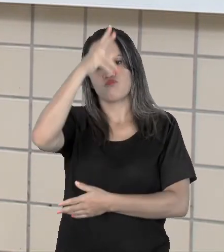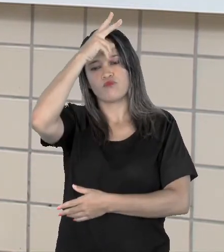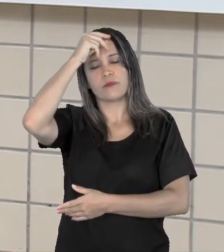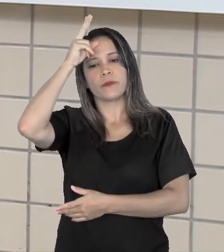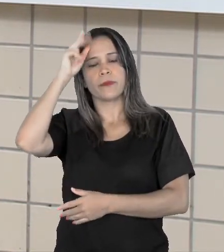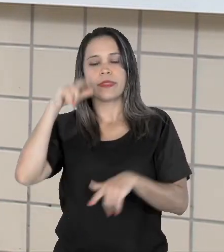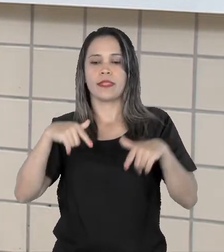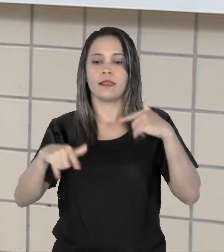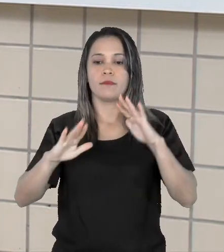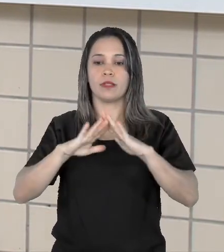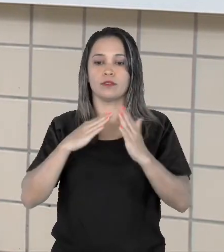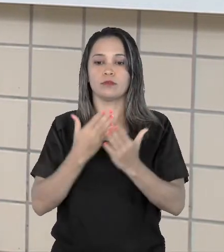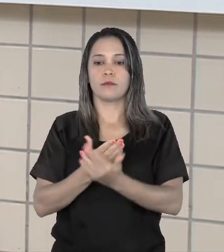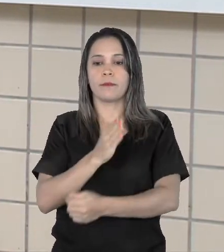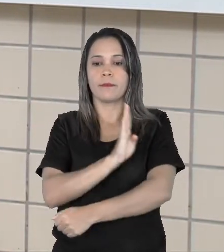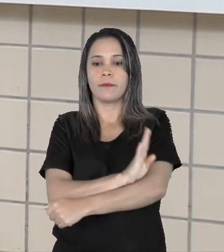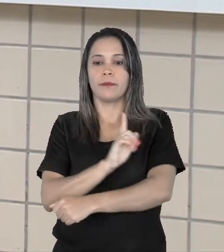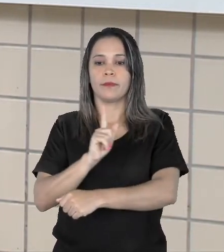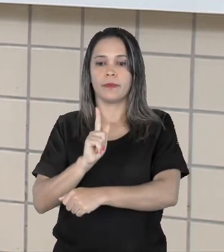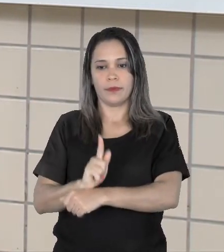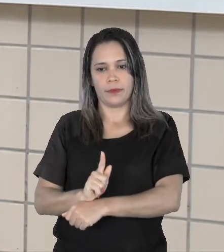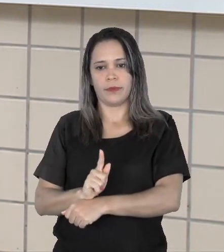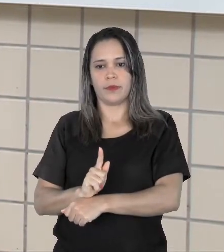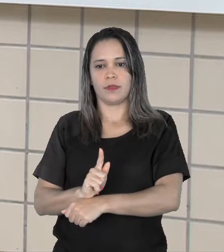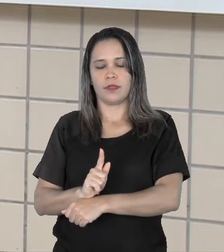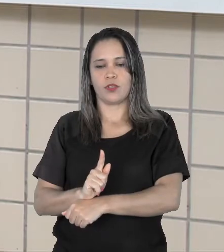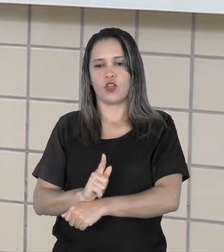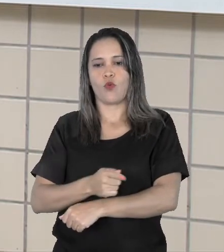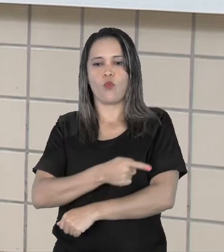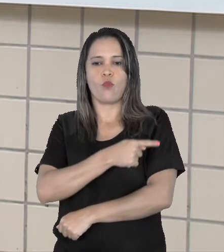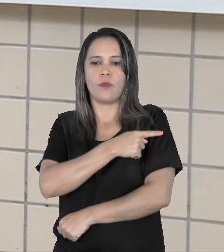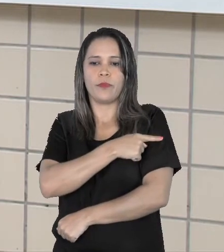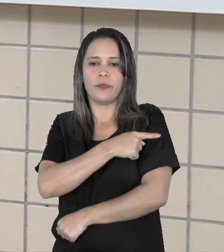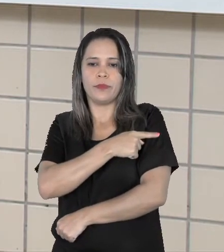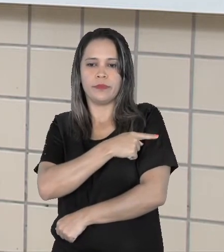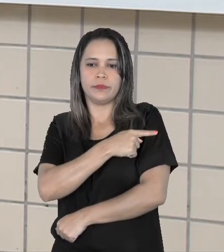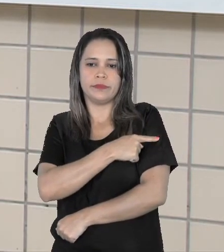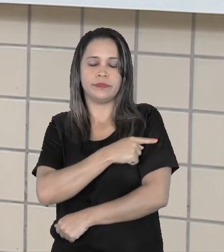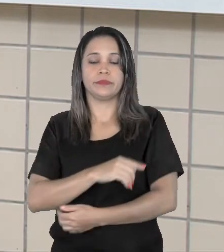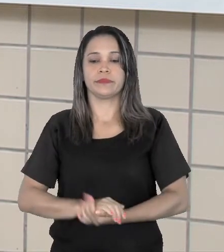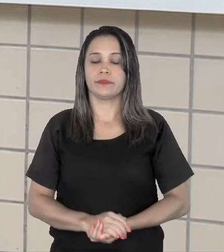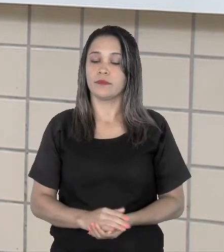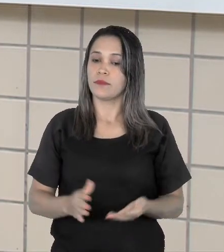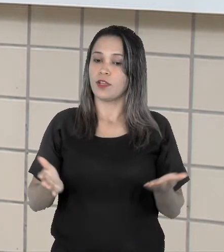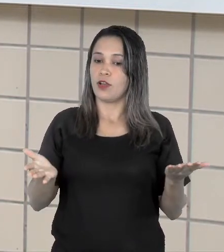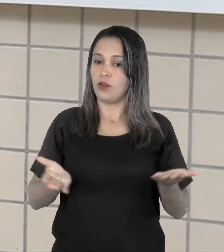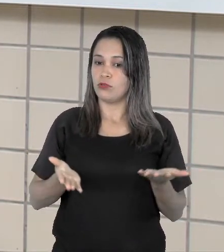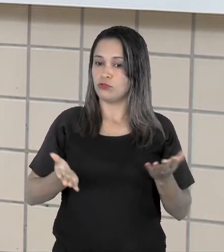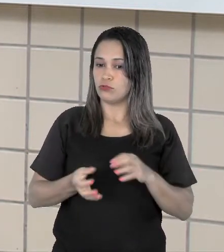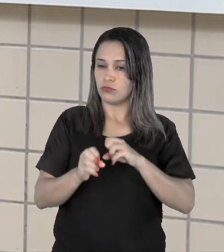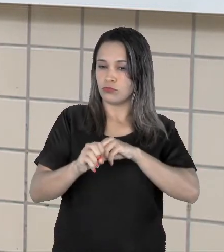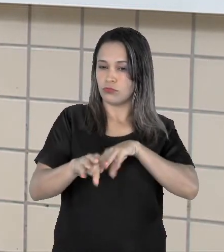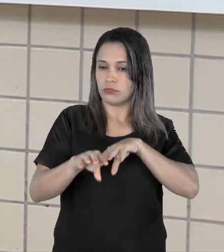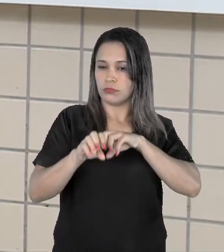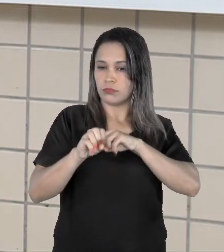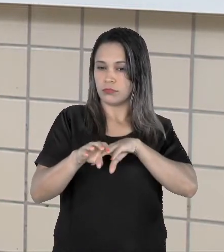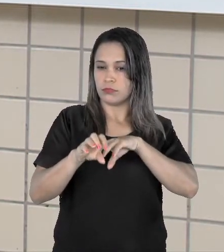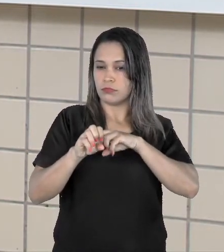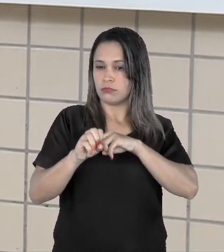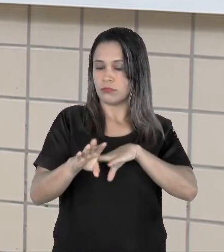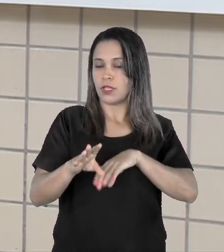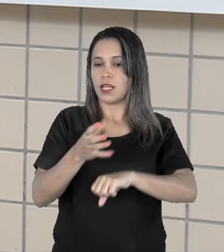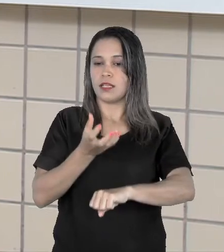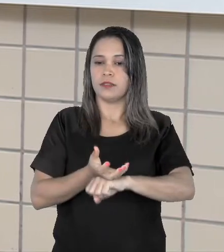Escola Municipal Benedita Galvão com turmas de primeiro ano. Hoje vim ministrar com vocês o